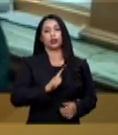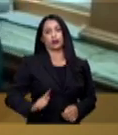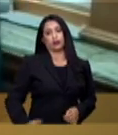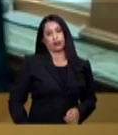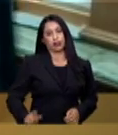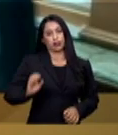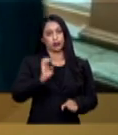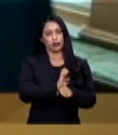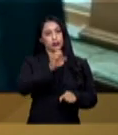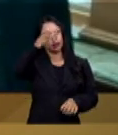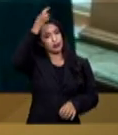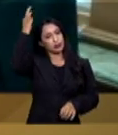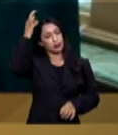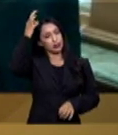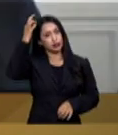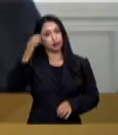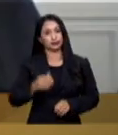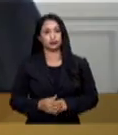Santo.